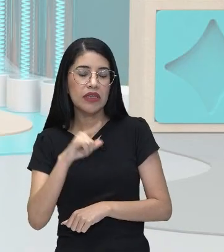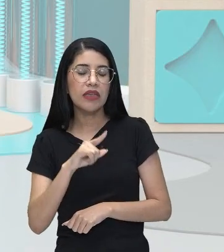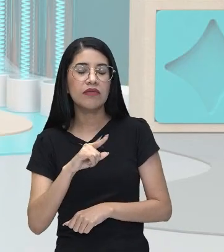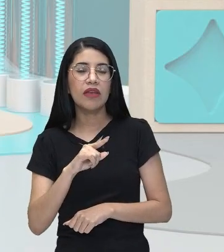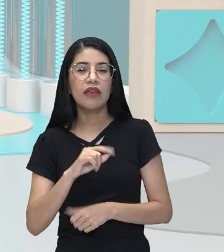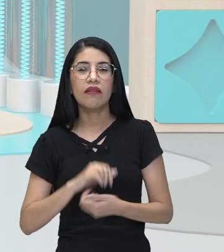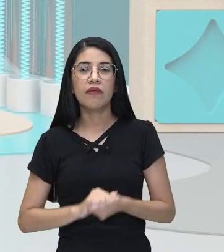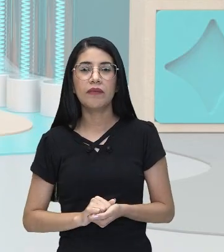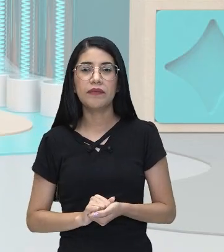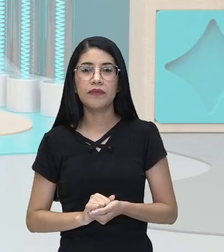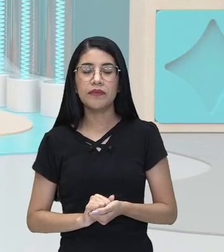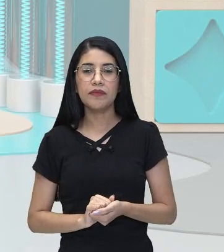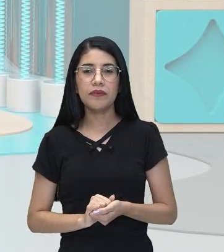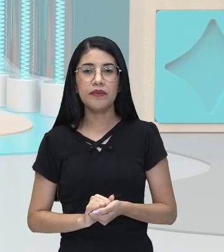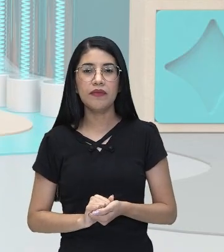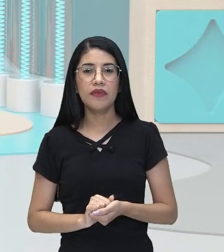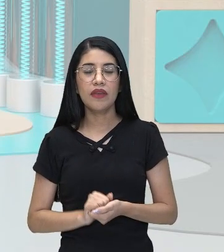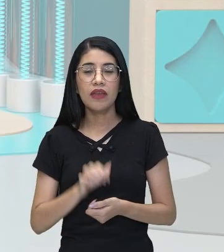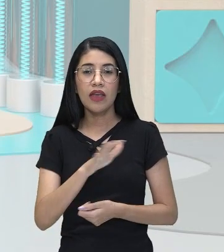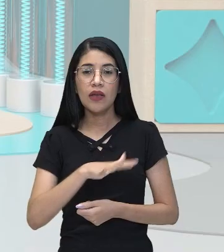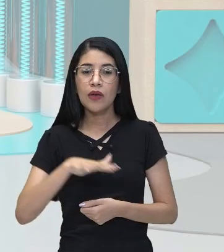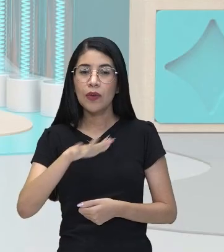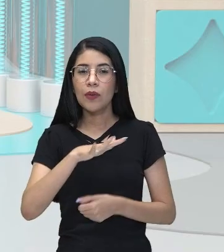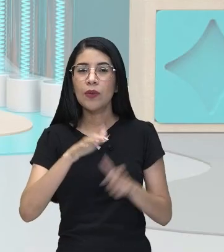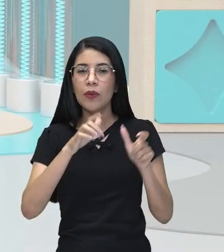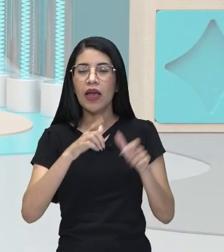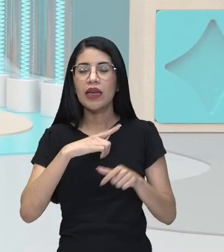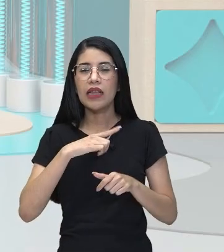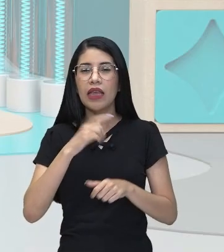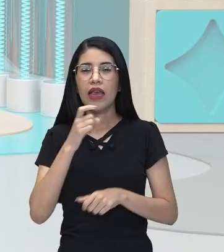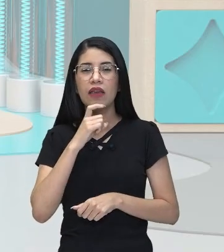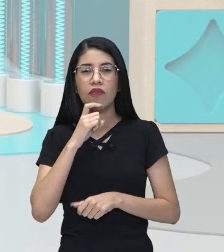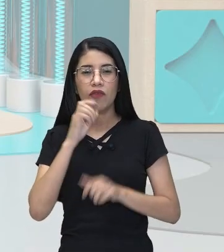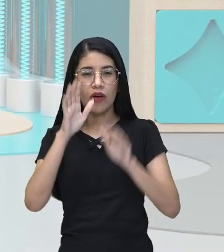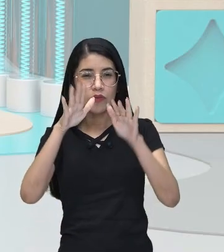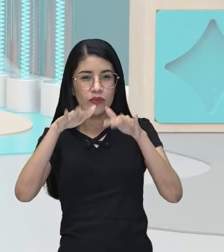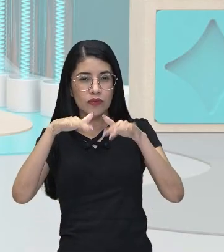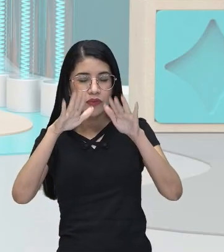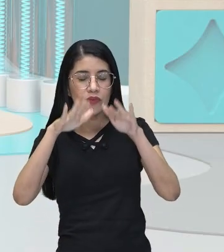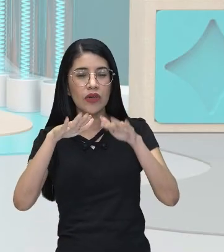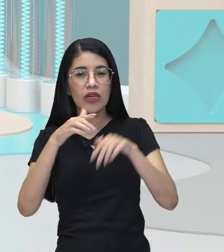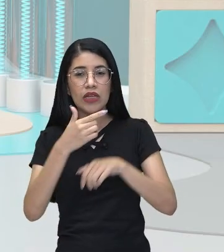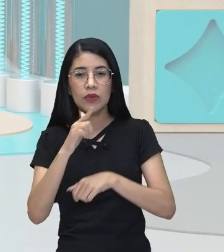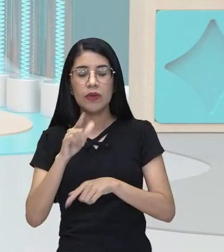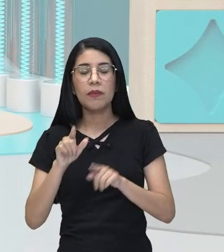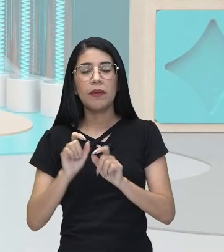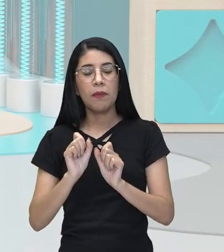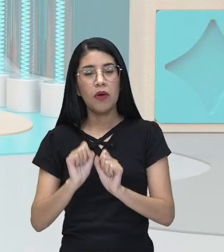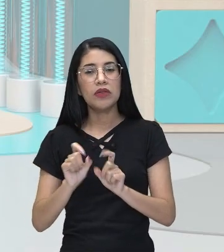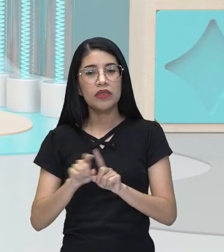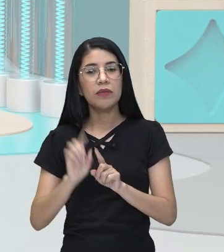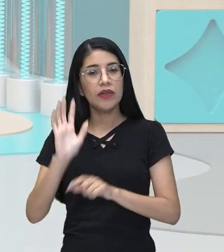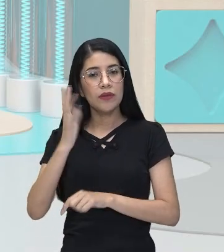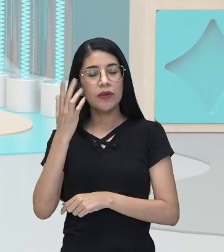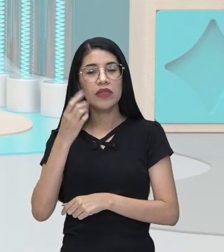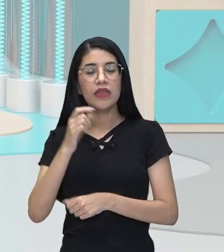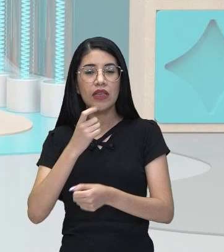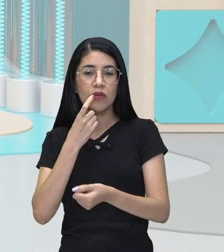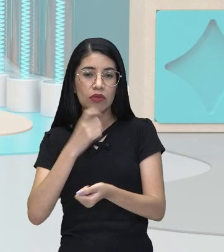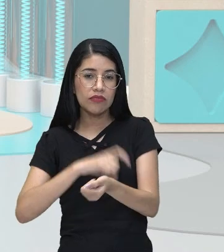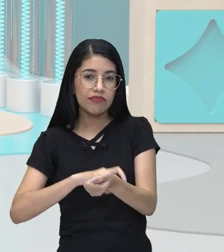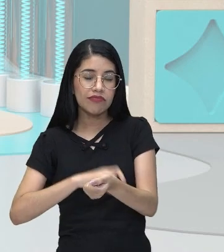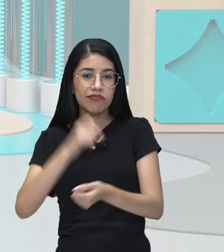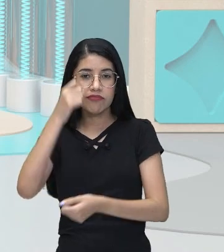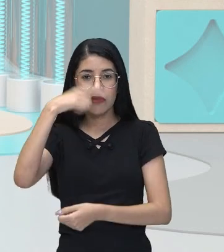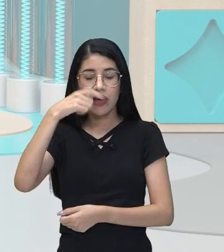dentro de um ambiente com ar-condicionado, se não tem um umidificador também pode causar isso, então tem que